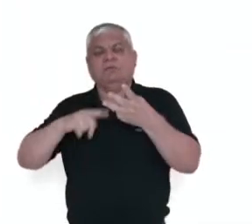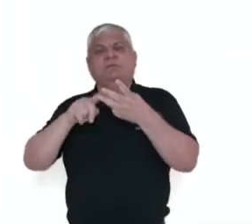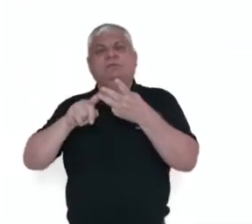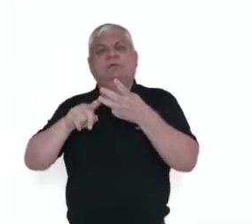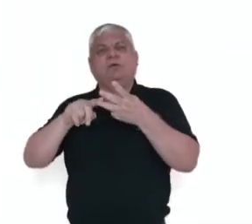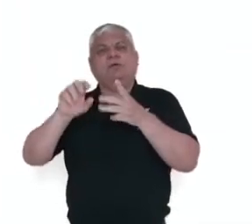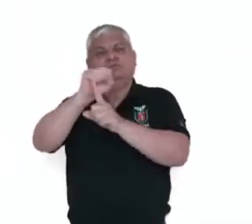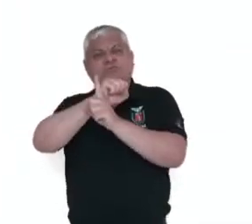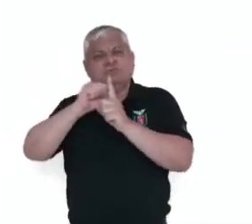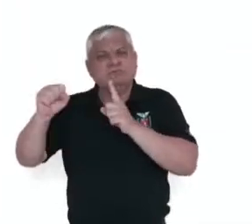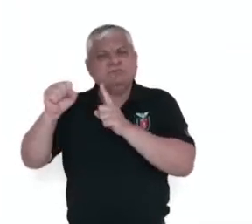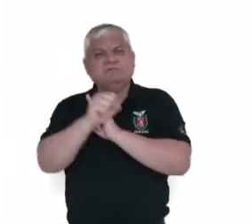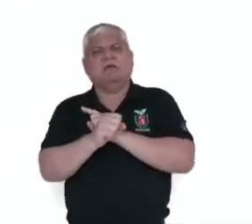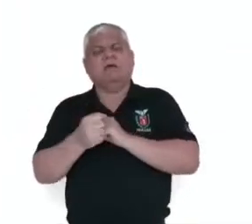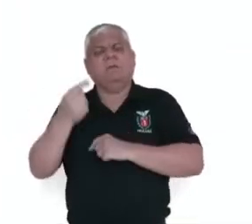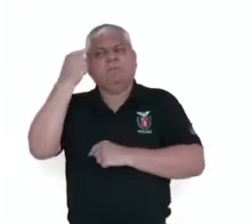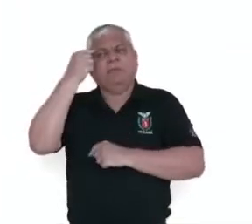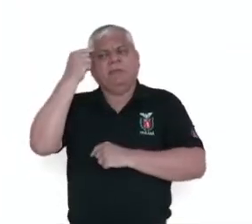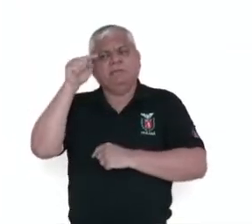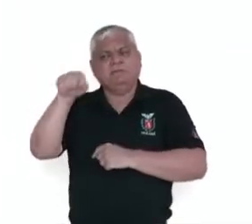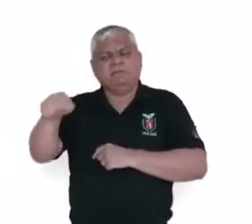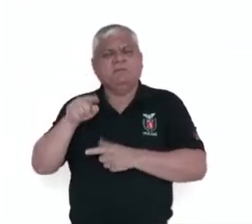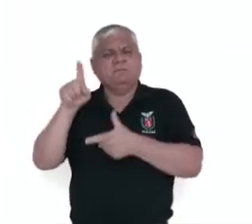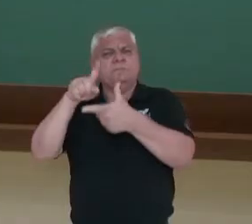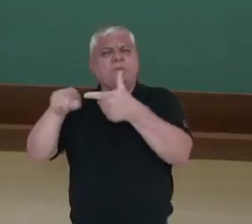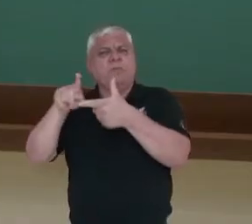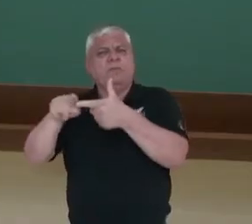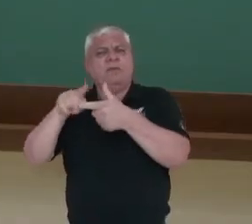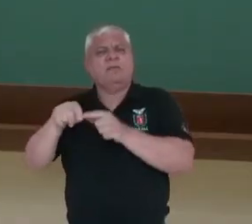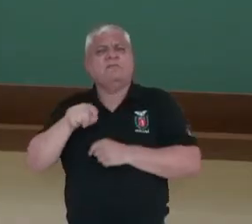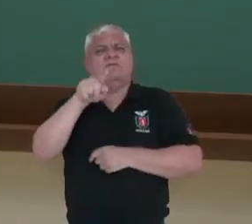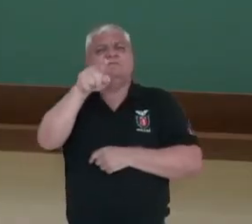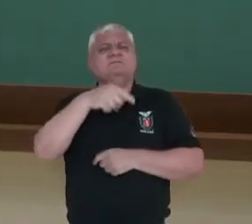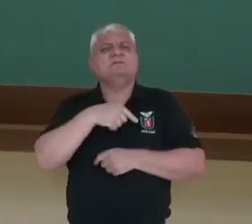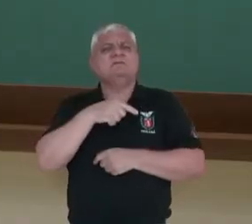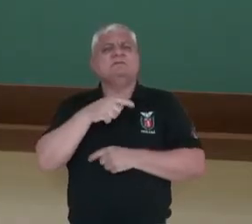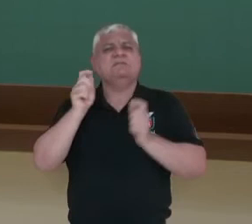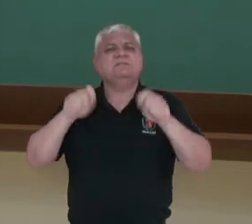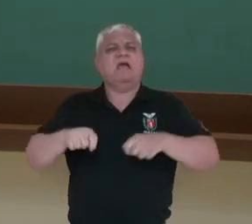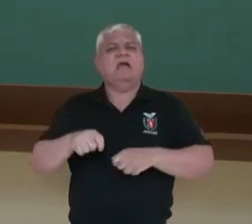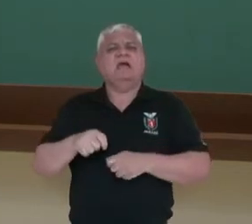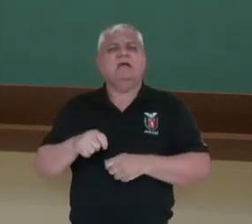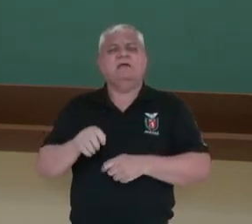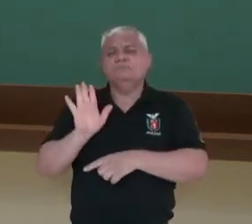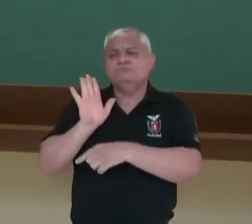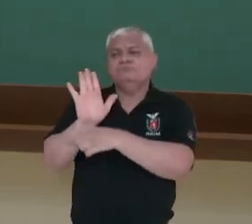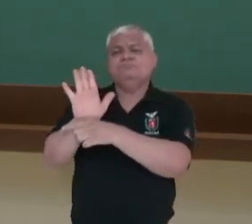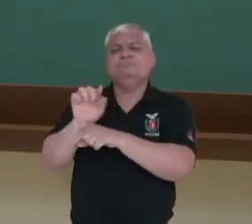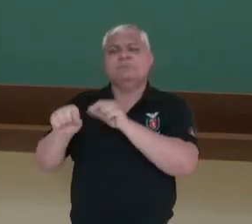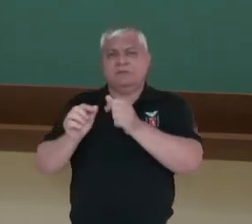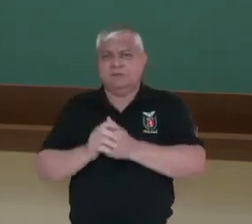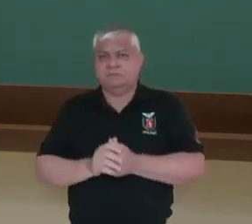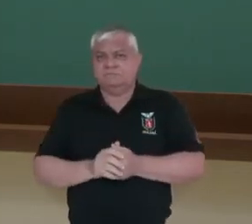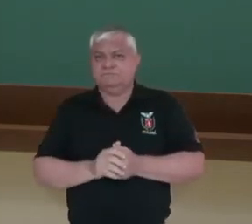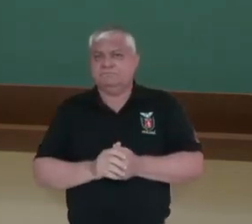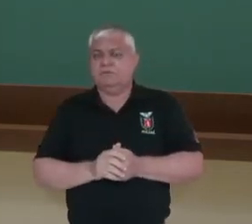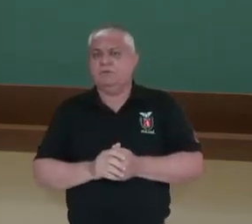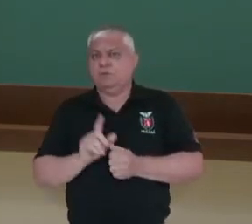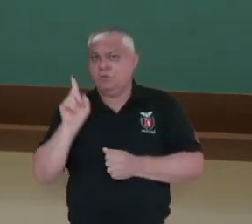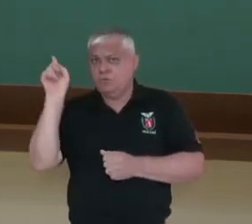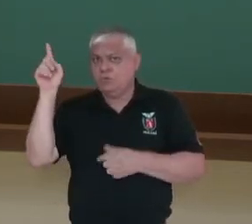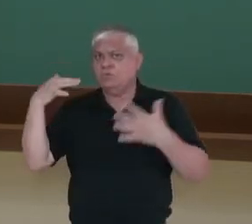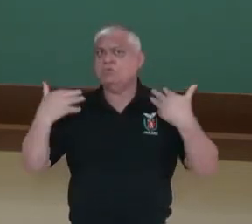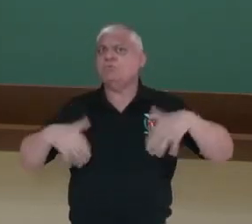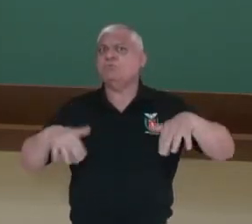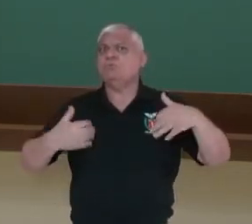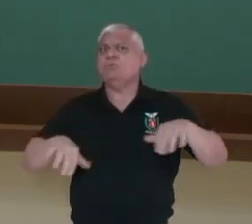prática, apontando possíveis soluções para esses problemas. Um exercício muito rico, né, de pensamento e também muito